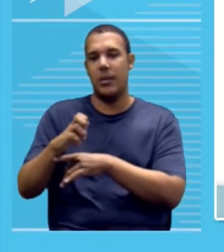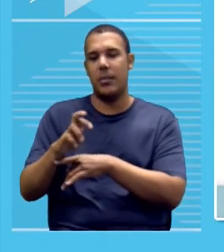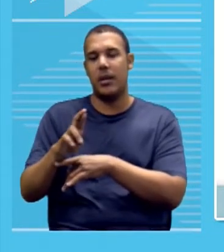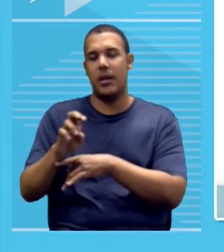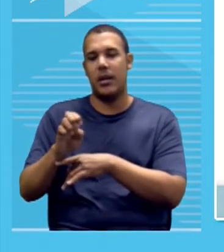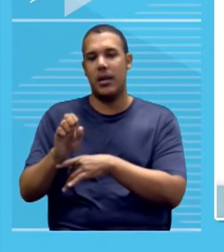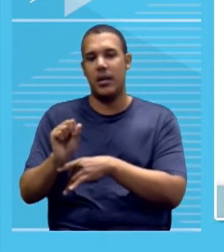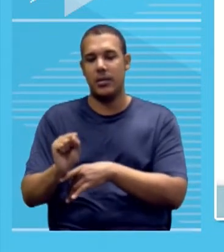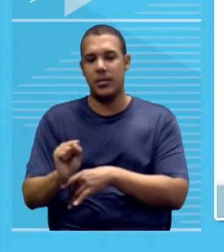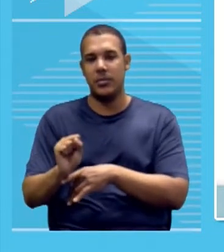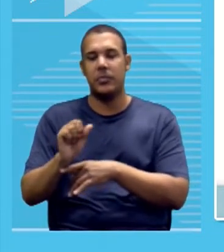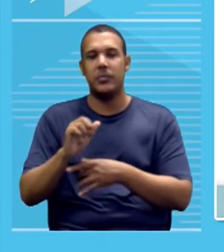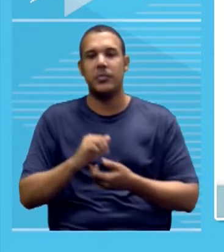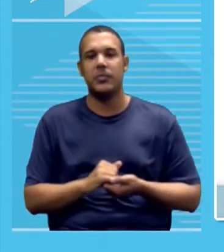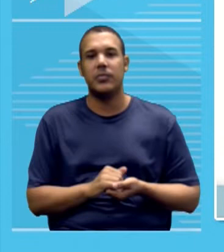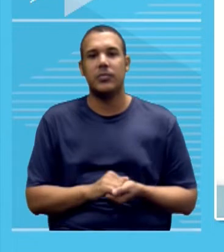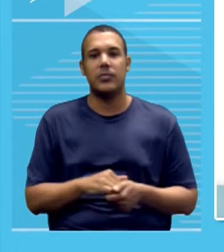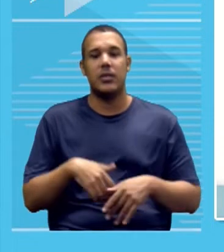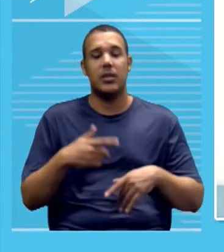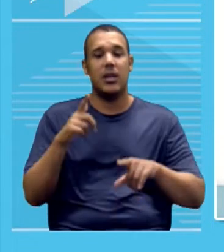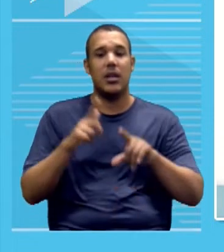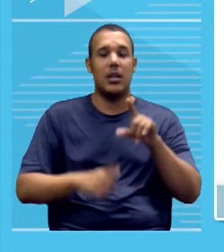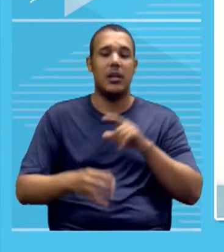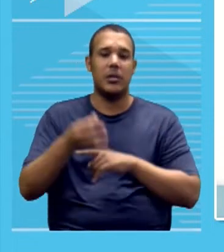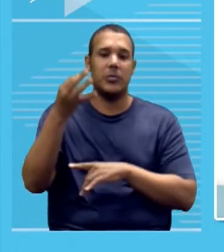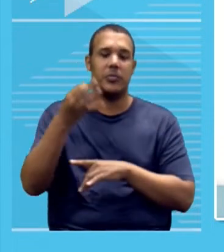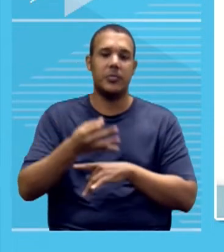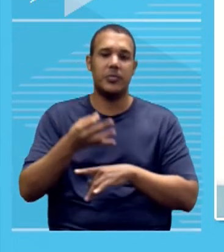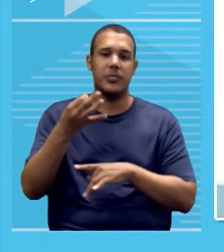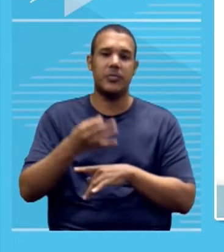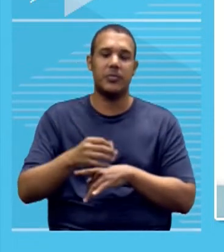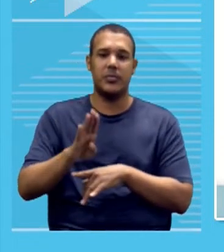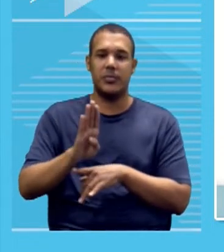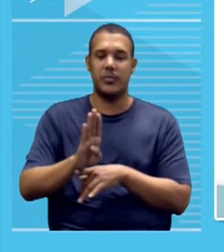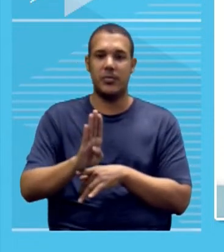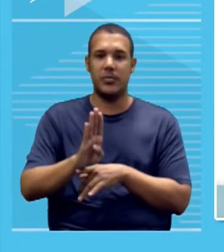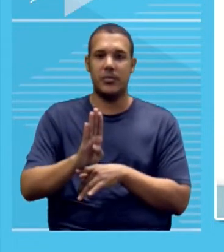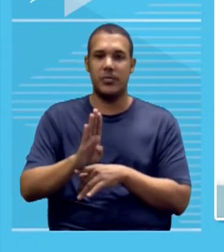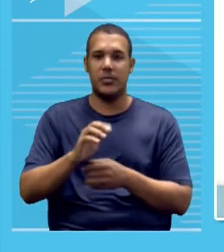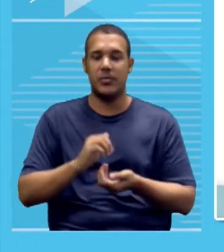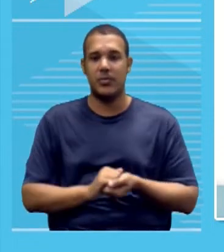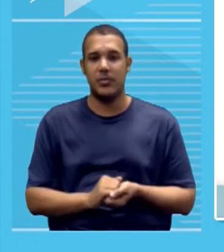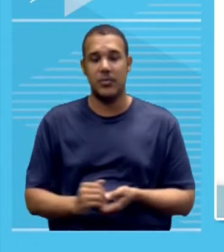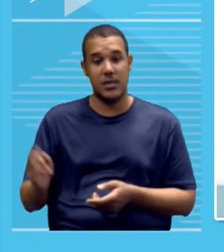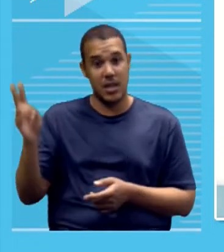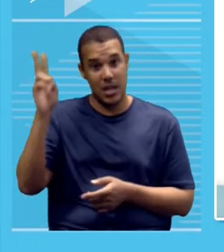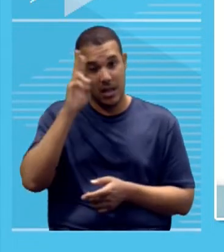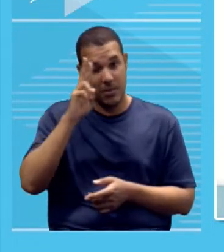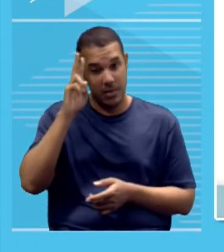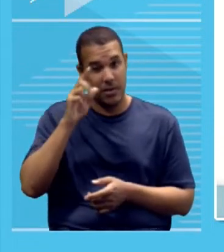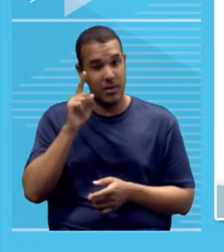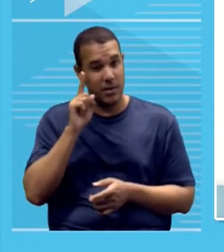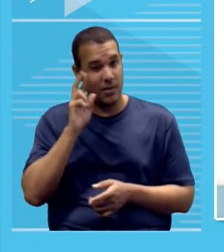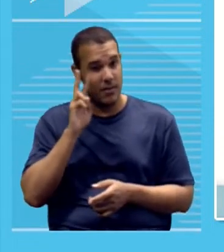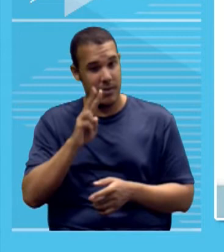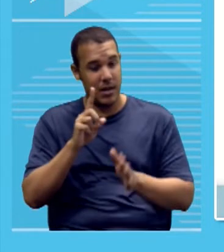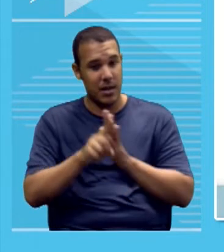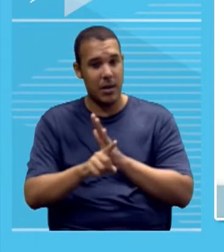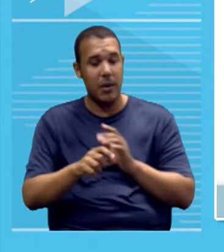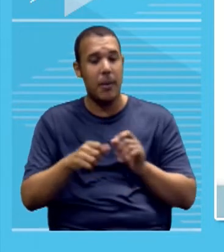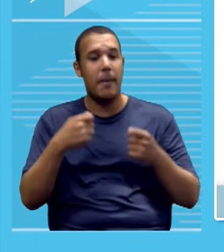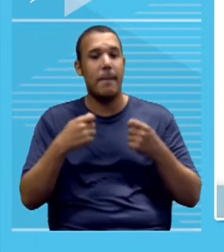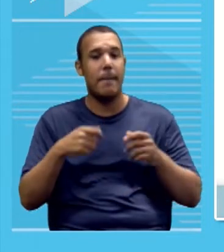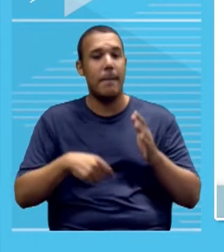amperes. Bacana? Nosso gabarito seria letra B. Lembrando que quando você pegar uma questão assim, primeiro você calcula